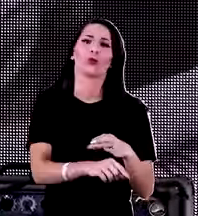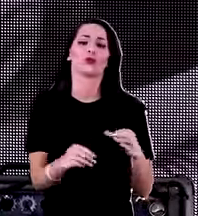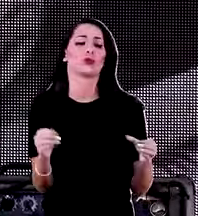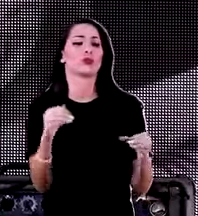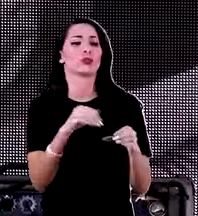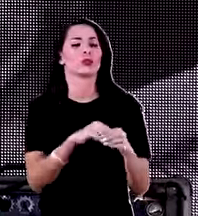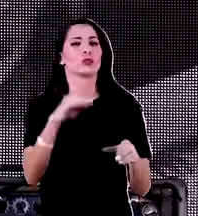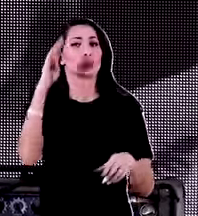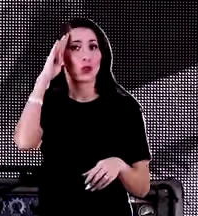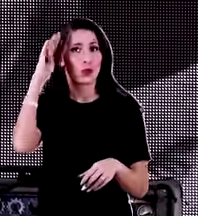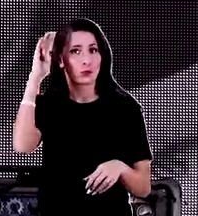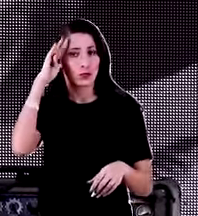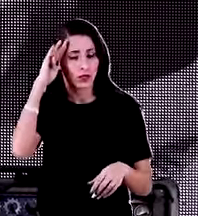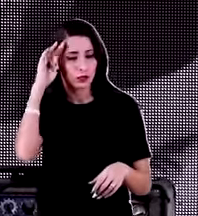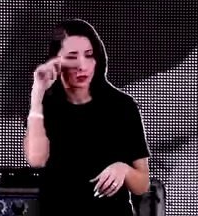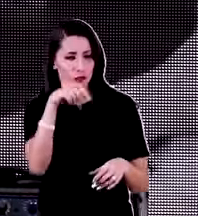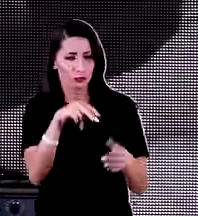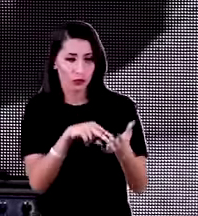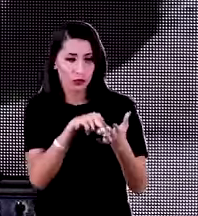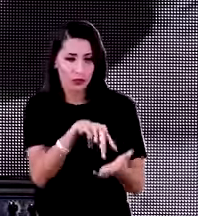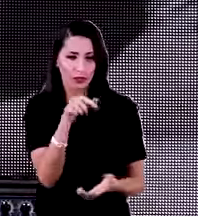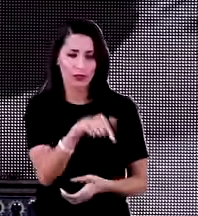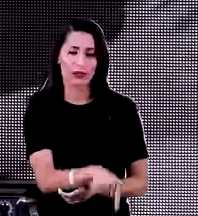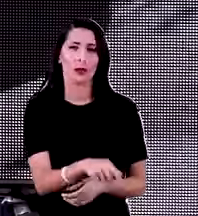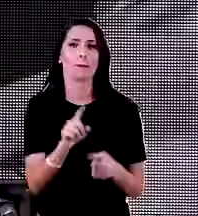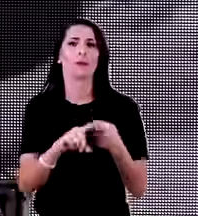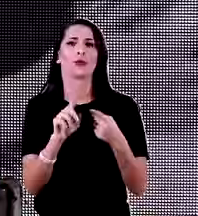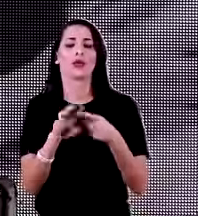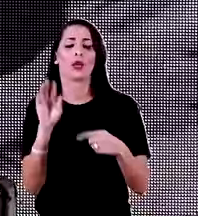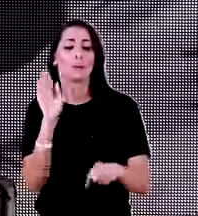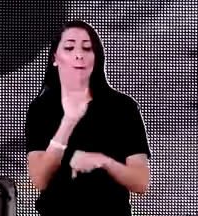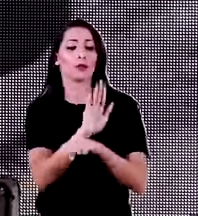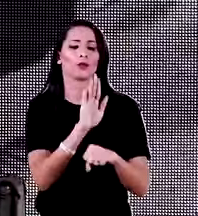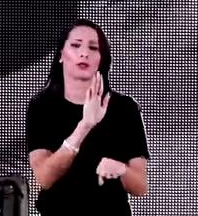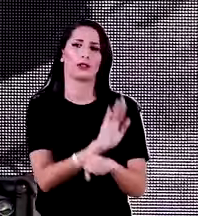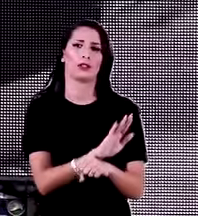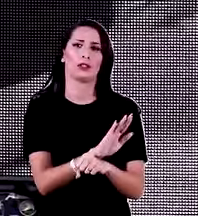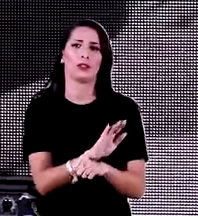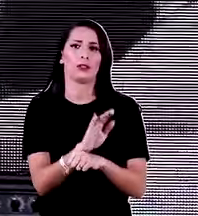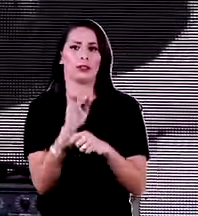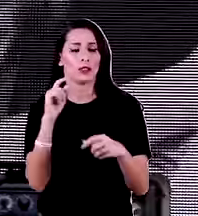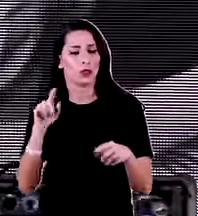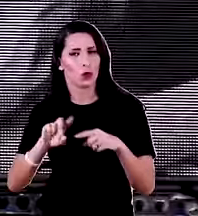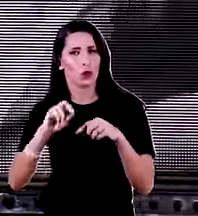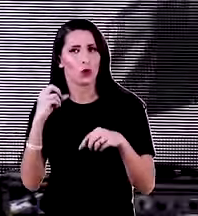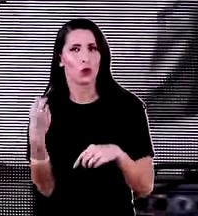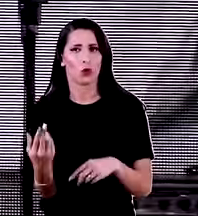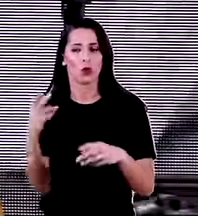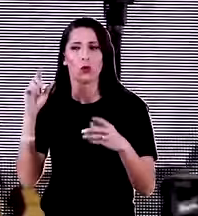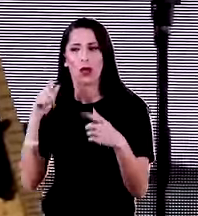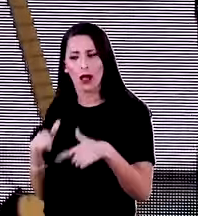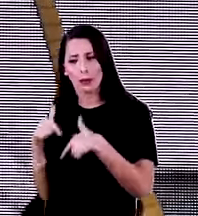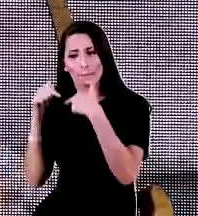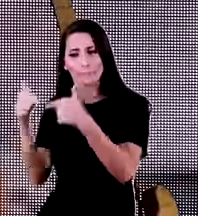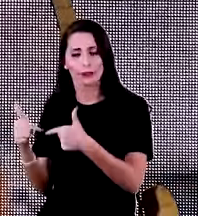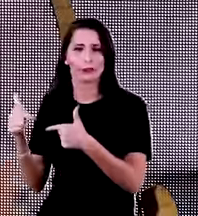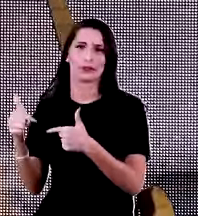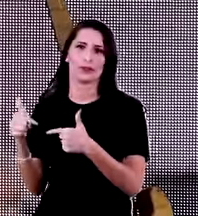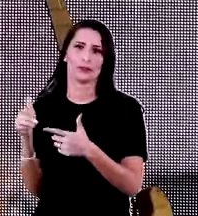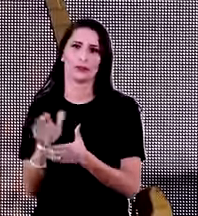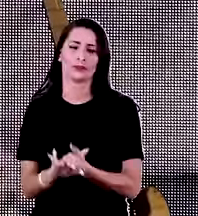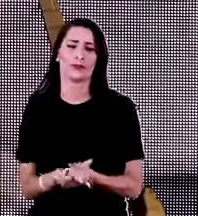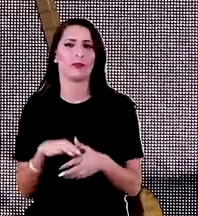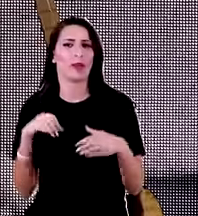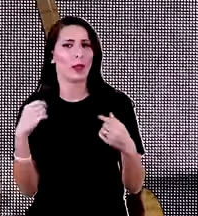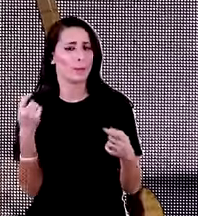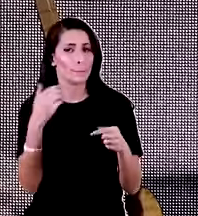dentro, porque aquele era um lugar de proteção e também de ataque. Era uma forma melhor de se proteger contra